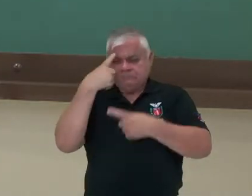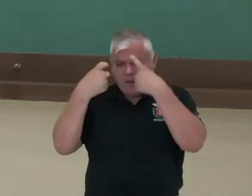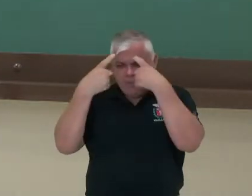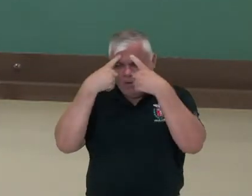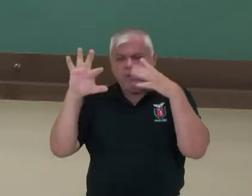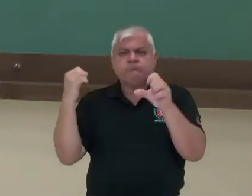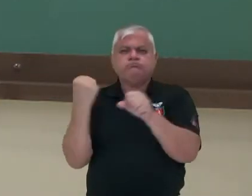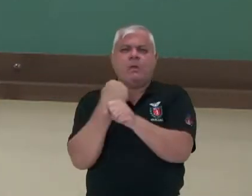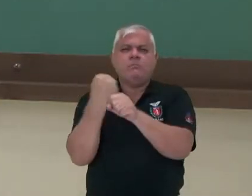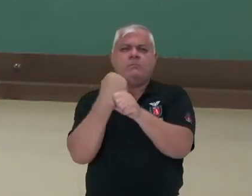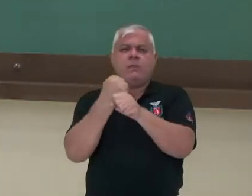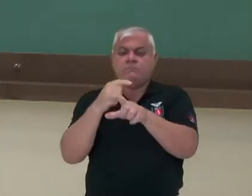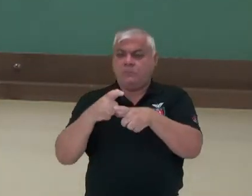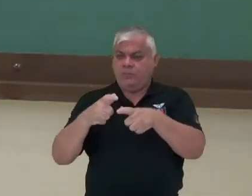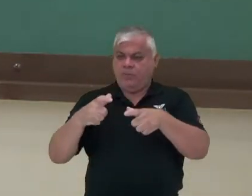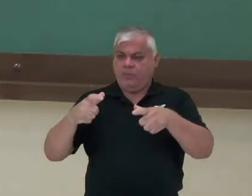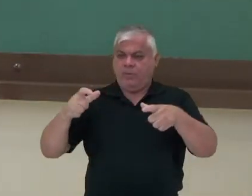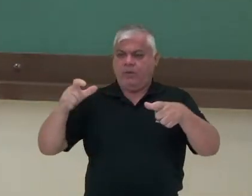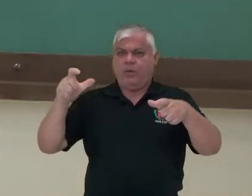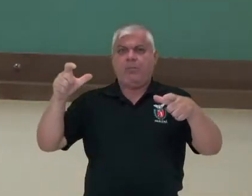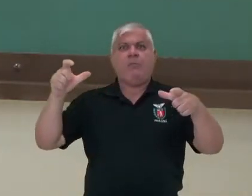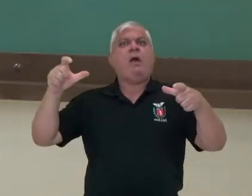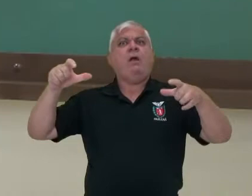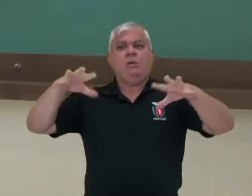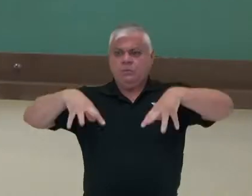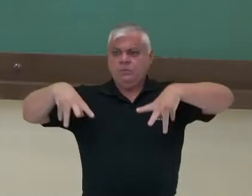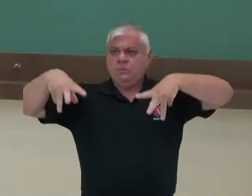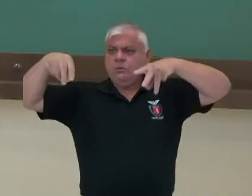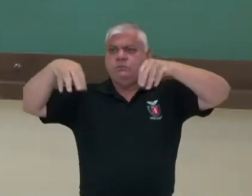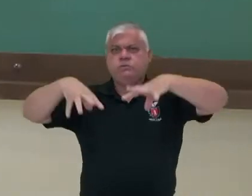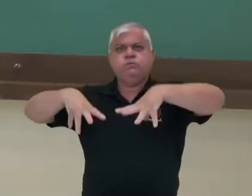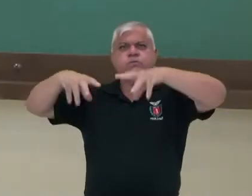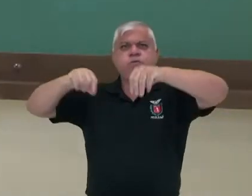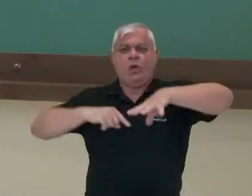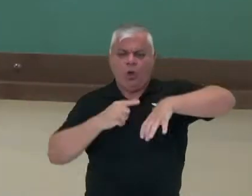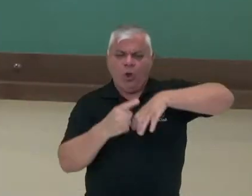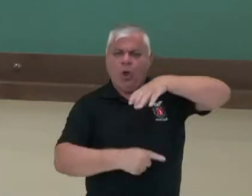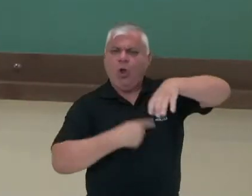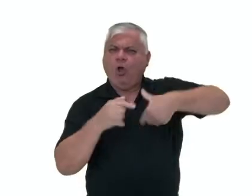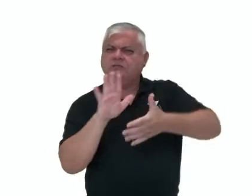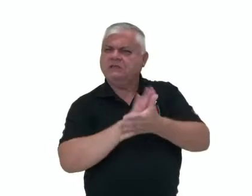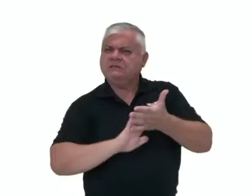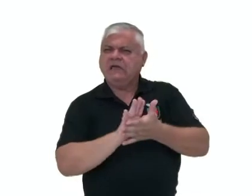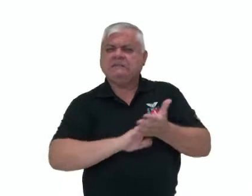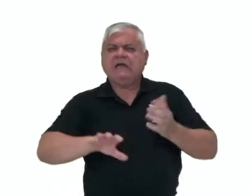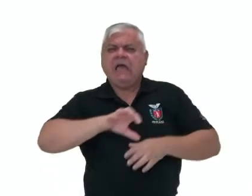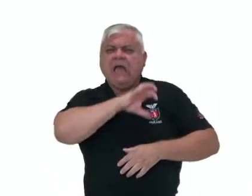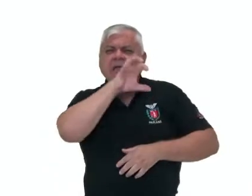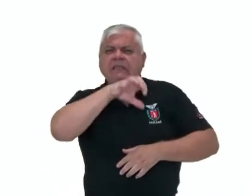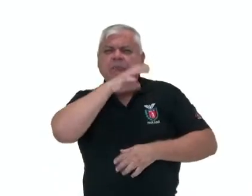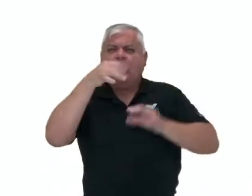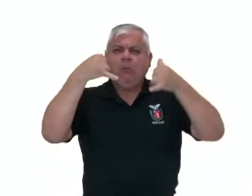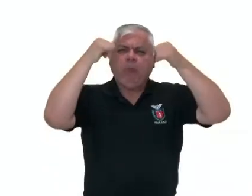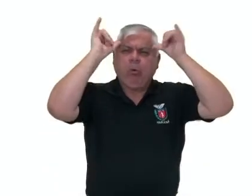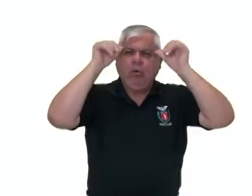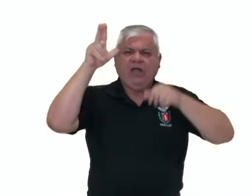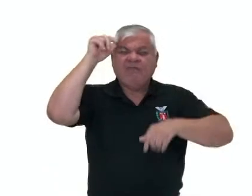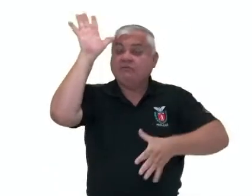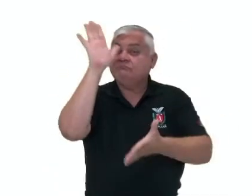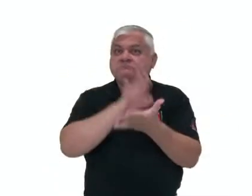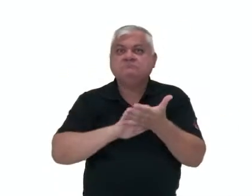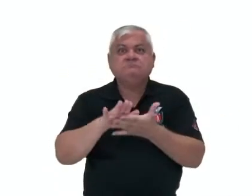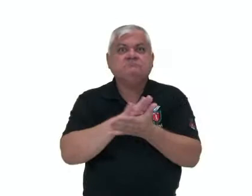maiores impérios da história humana, sem o uso da roda, de animal de tração ou mesmo sistema